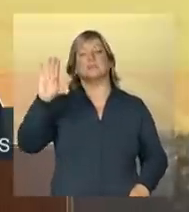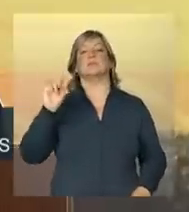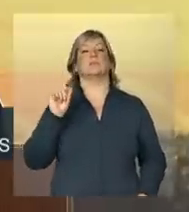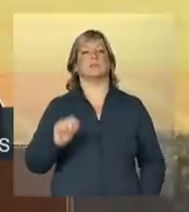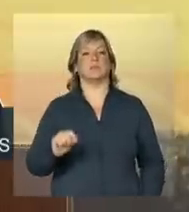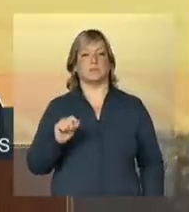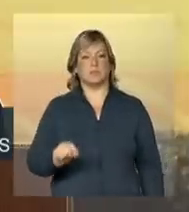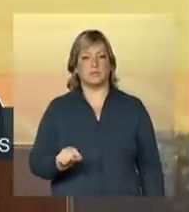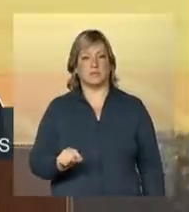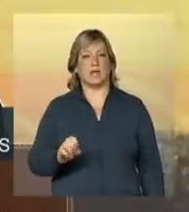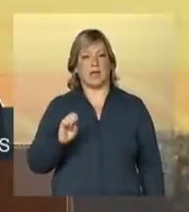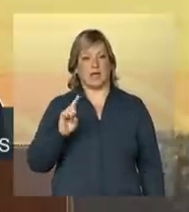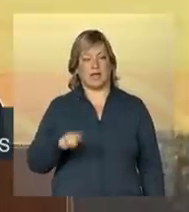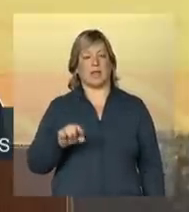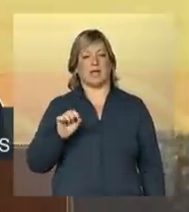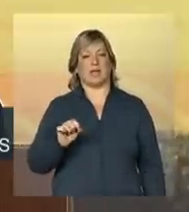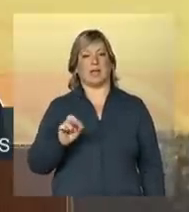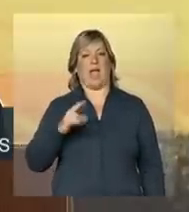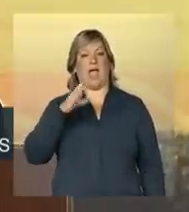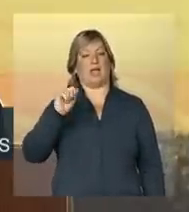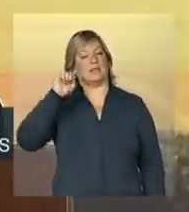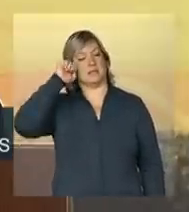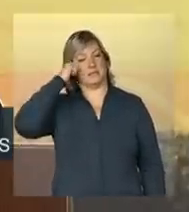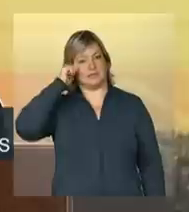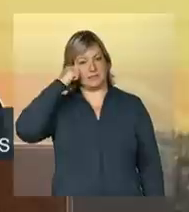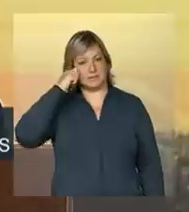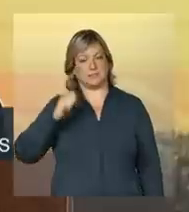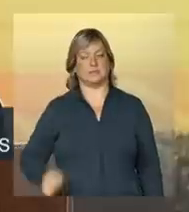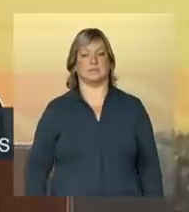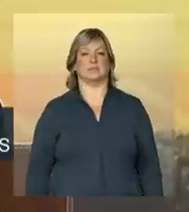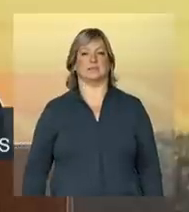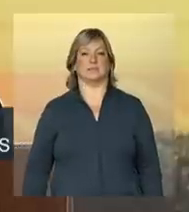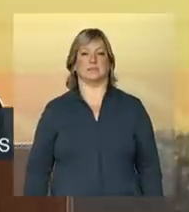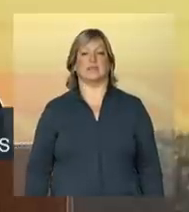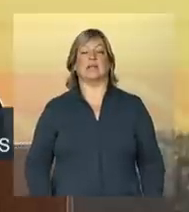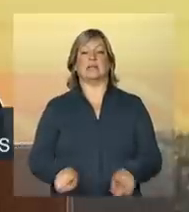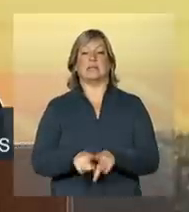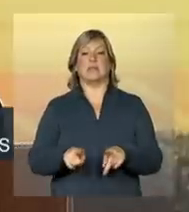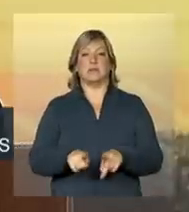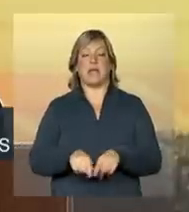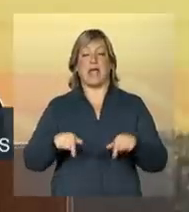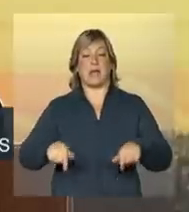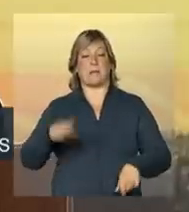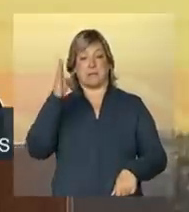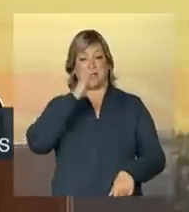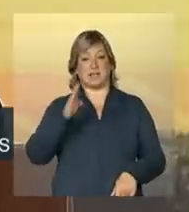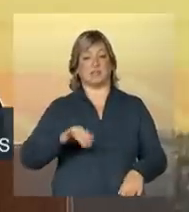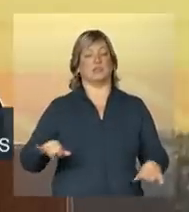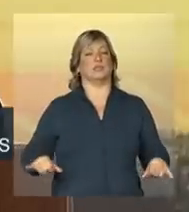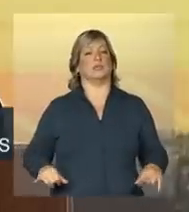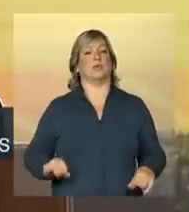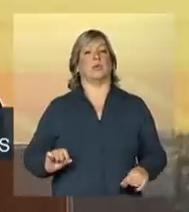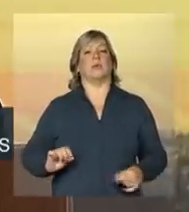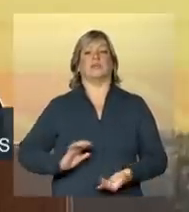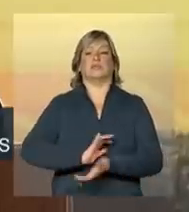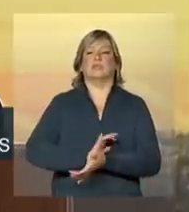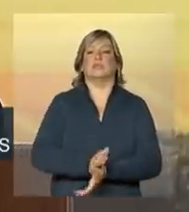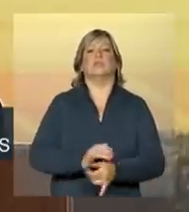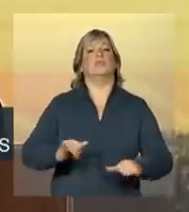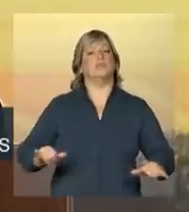tem a face Negra a desigualdade o nosso país Ela também tem idade